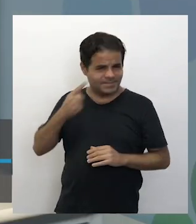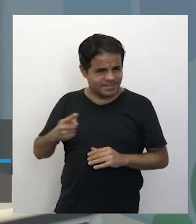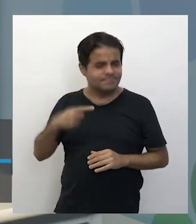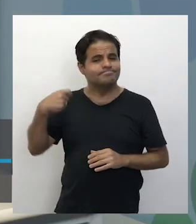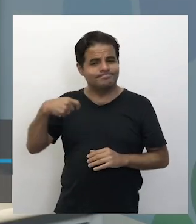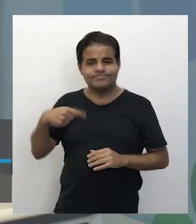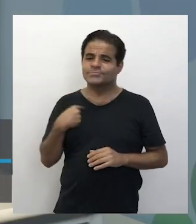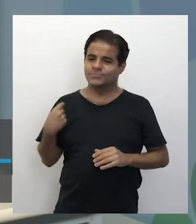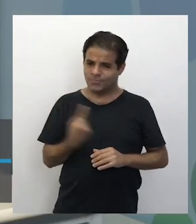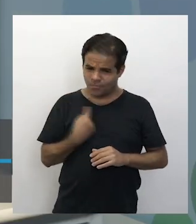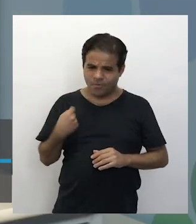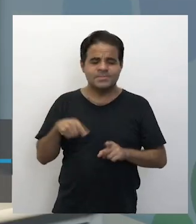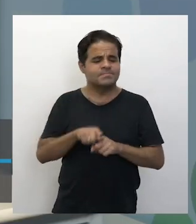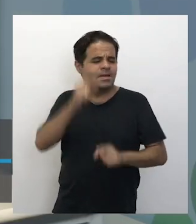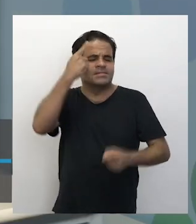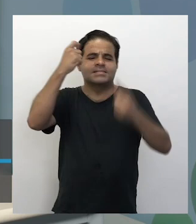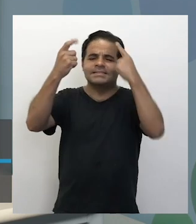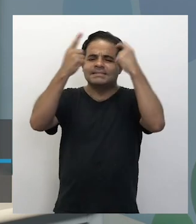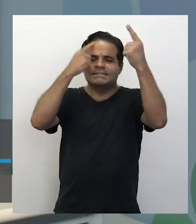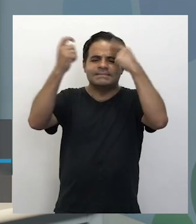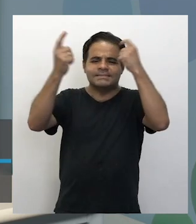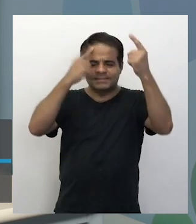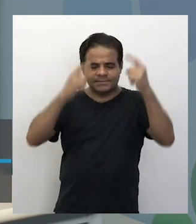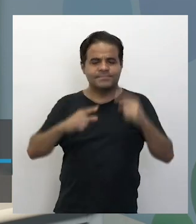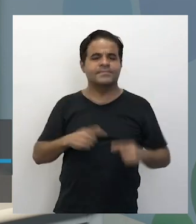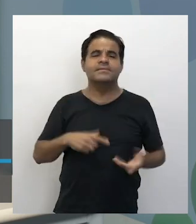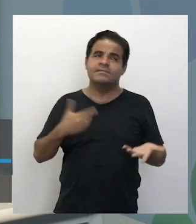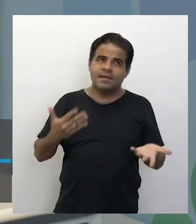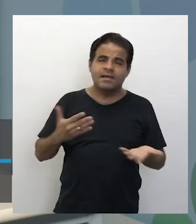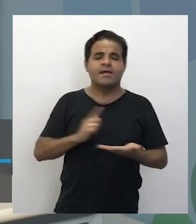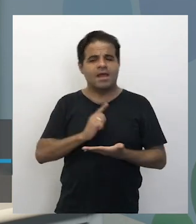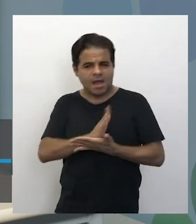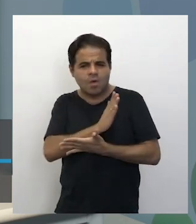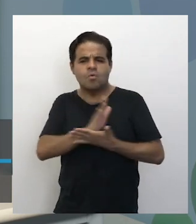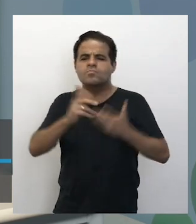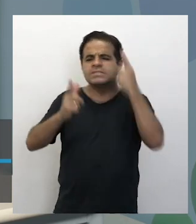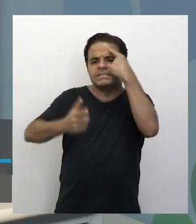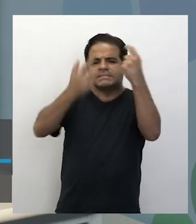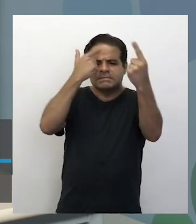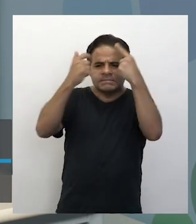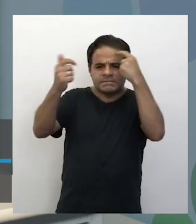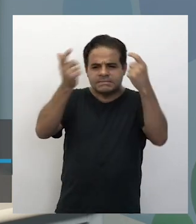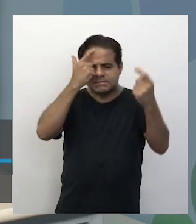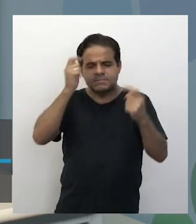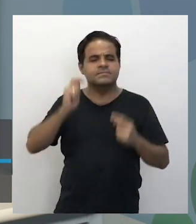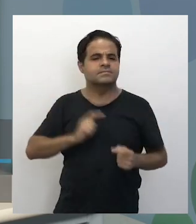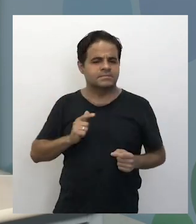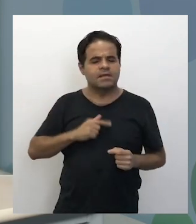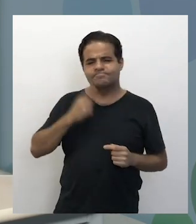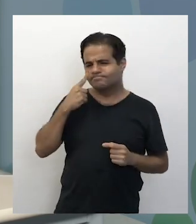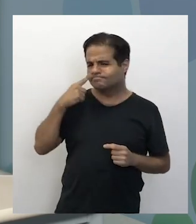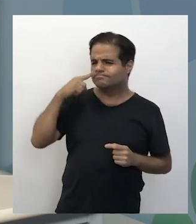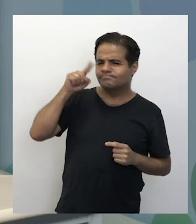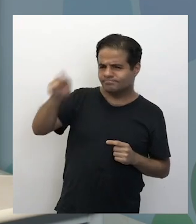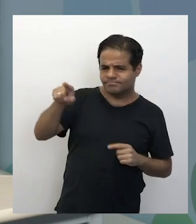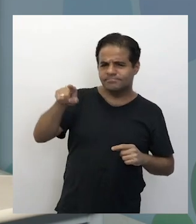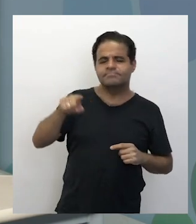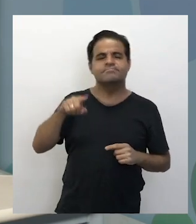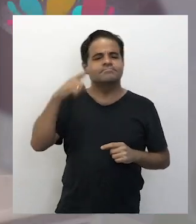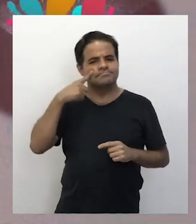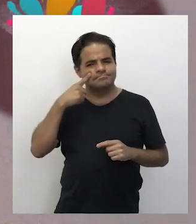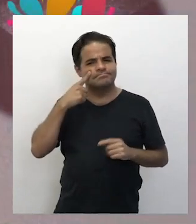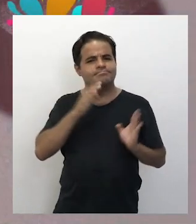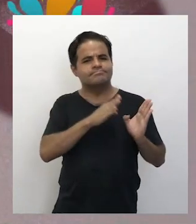que se reinventar. Existem algumas criatividades de quem é criativo. Então, bora lá para a gente tomar